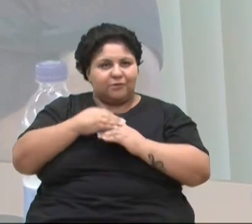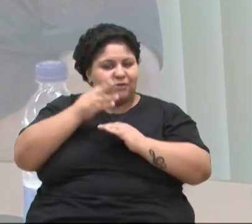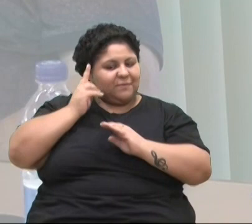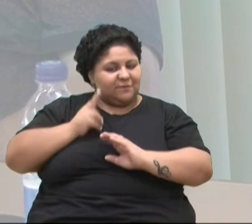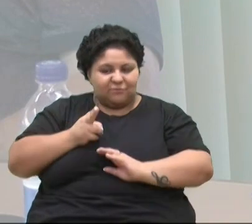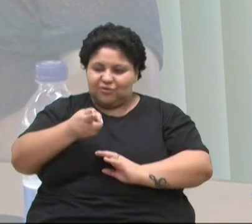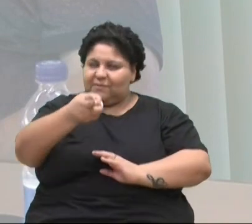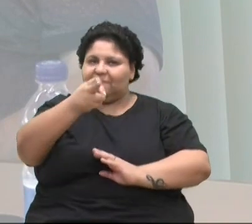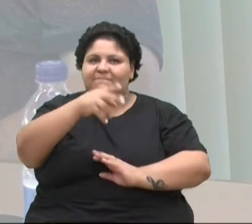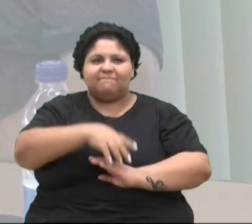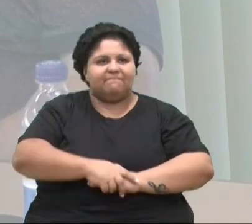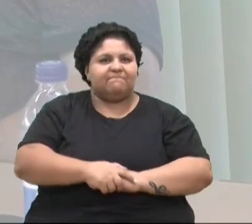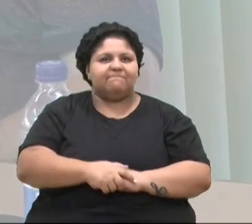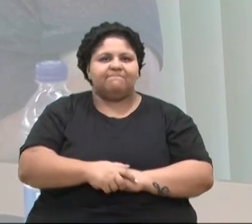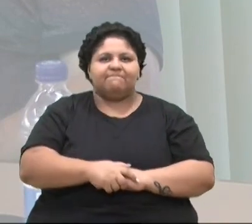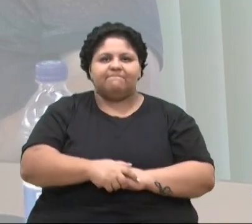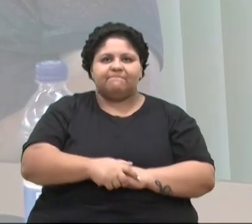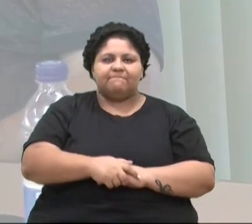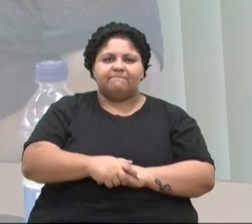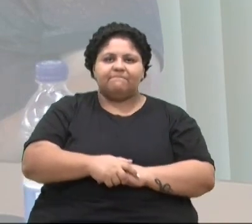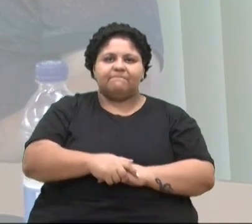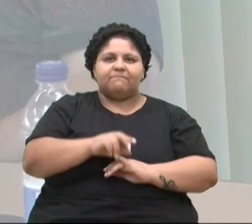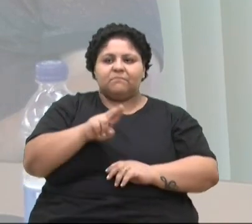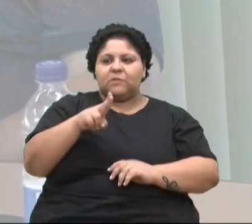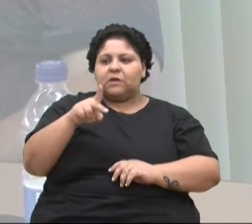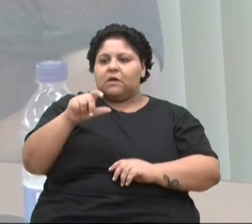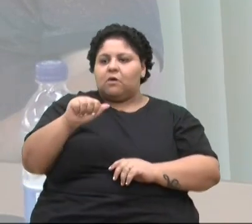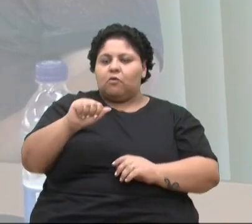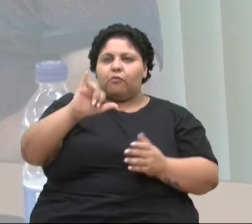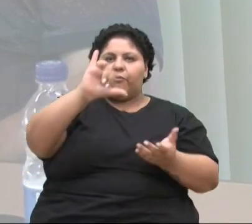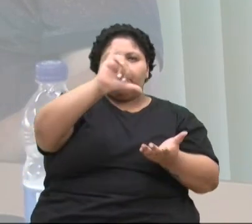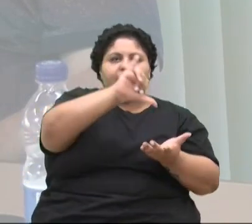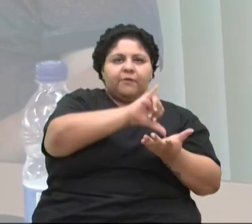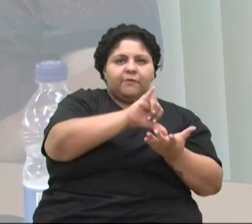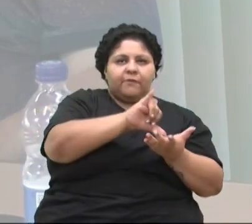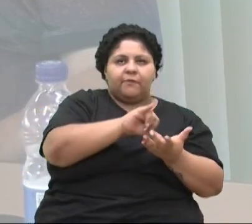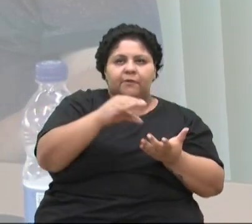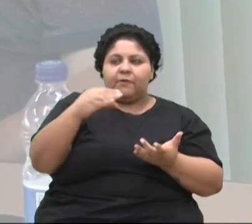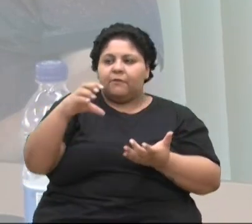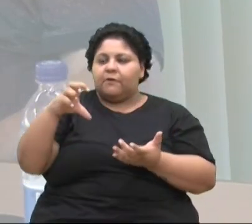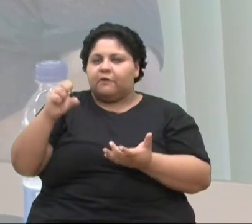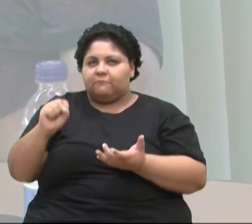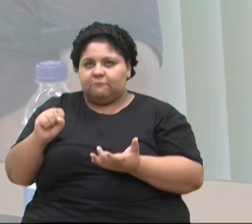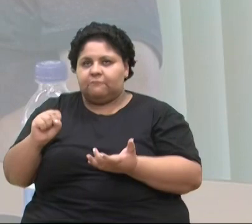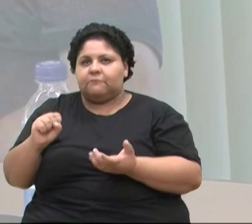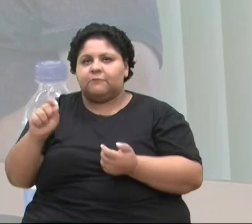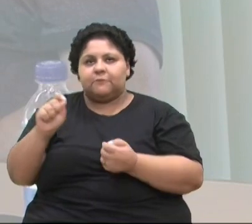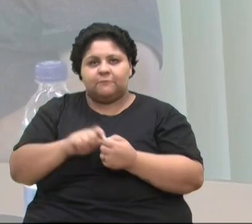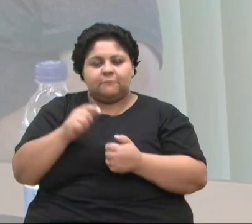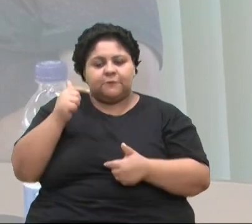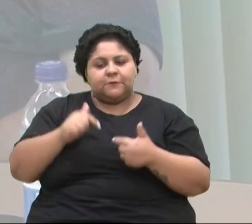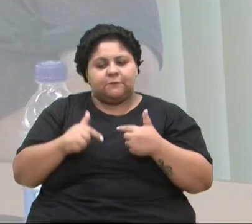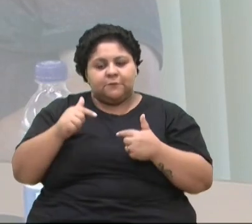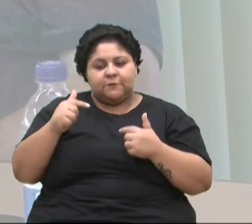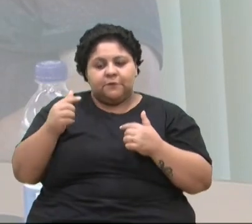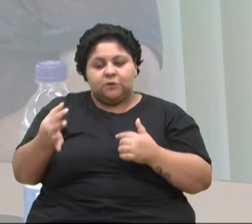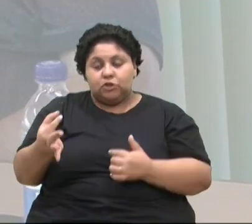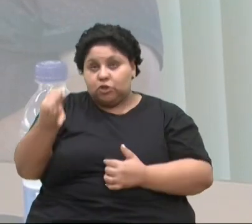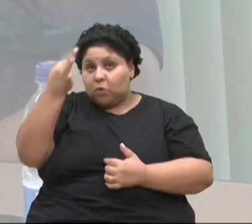realidade. E quanto à UPA Central e o CES, realmente fazer um trabalho de